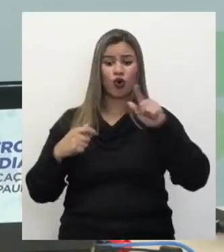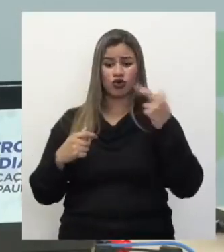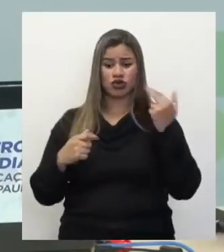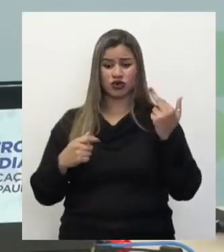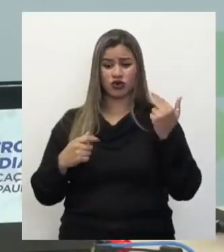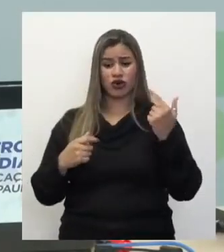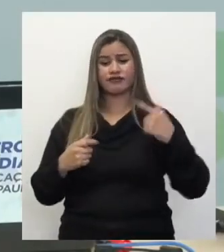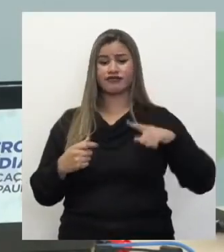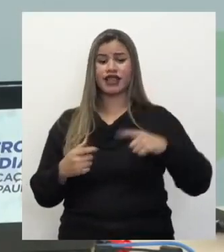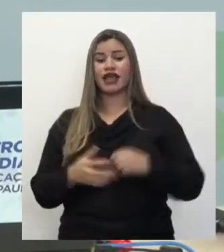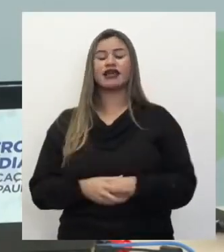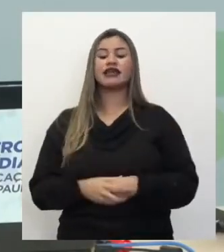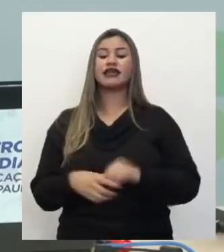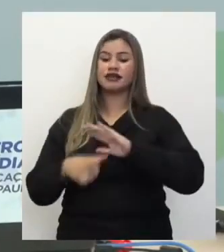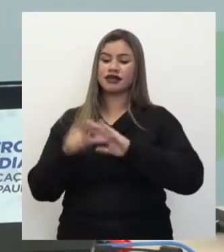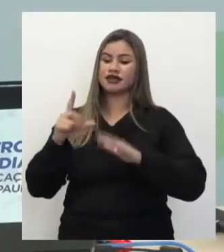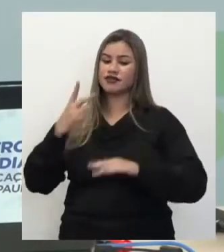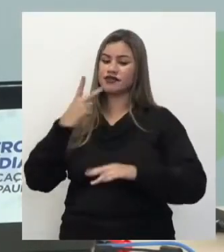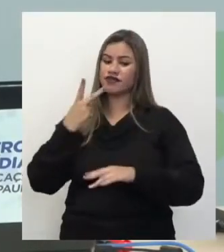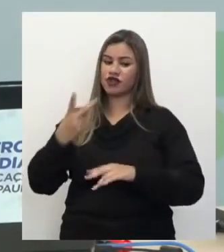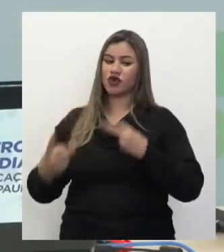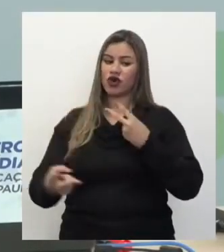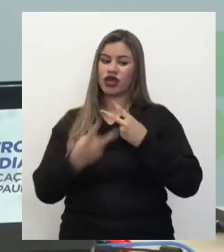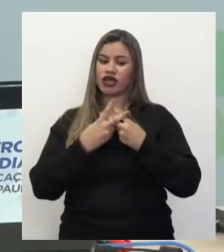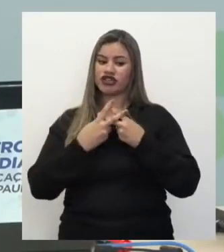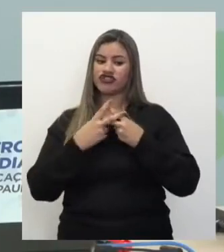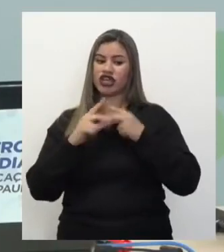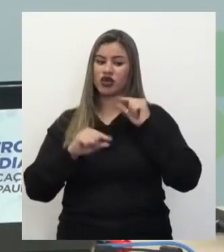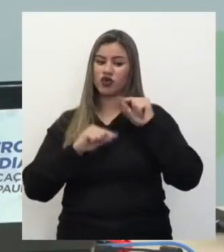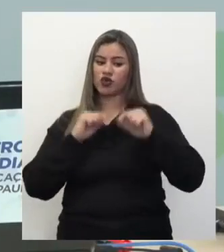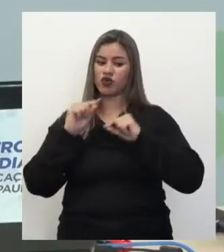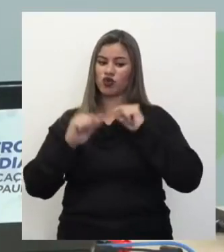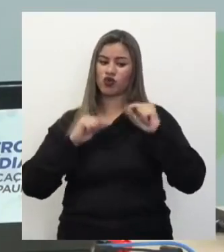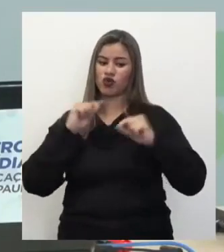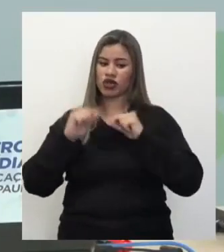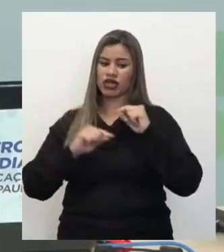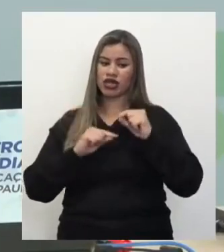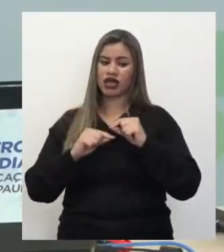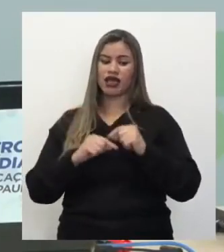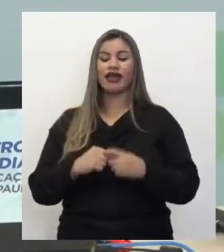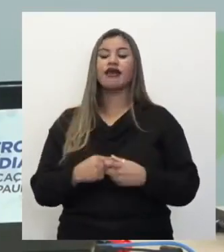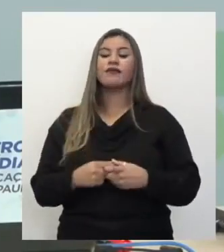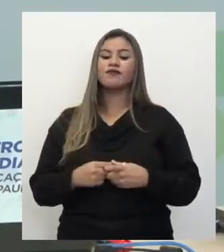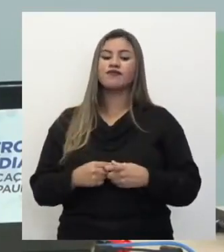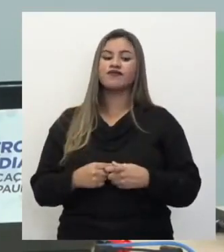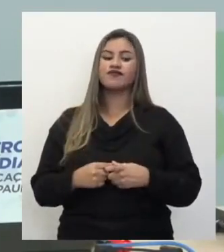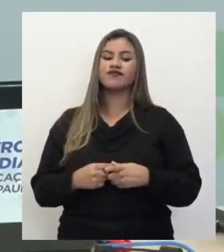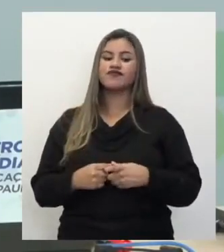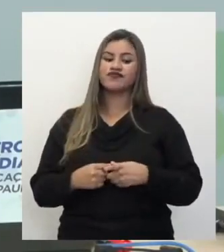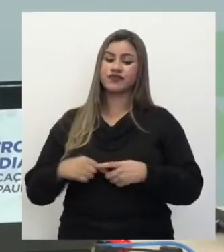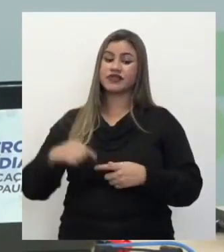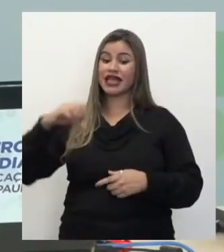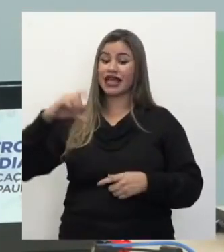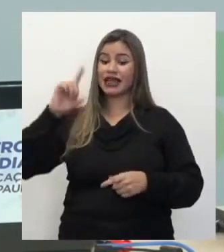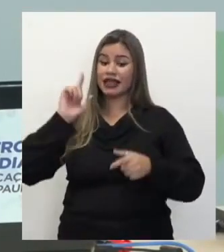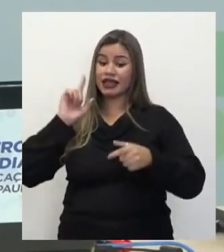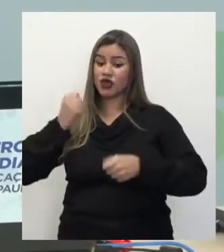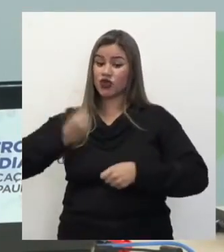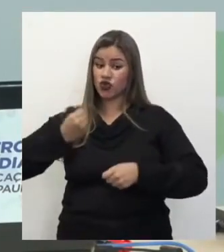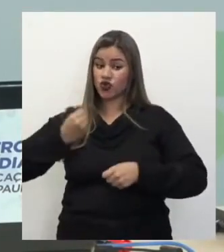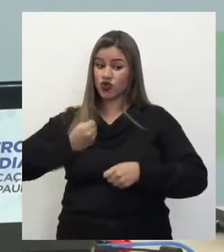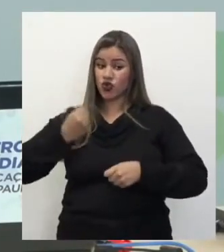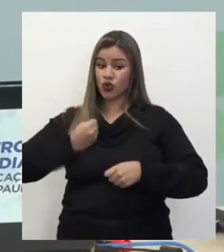hashtag da aula anterior, eu esqueci de falar que eu não posso colocar caracteres como os